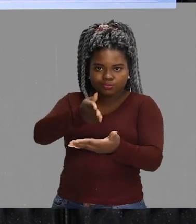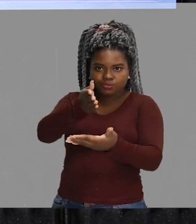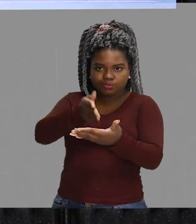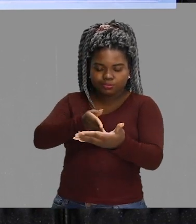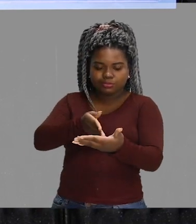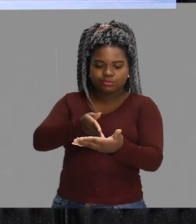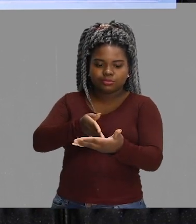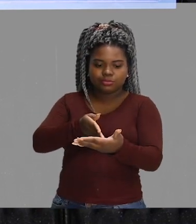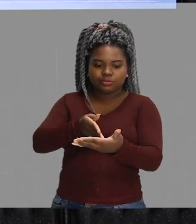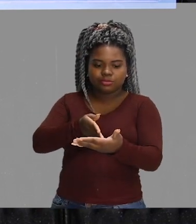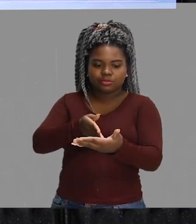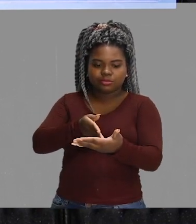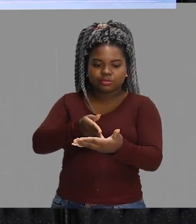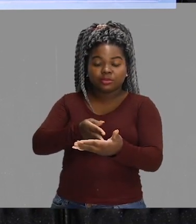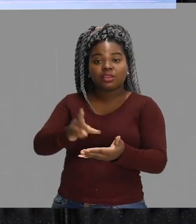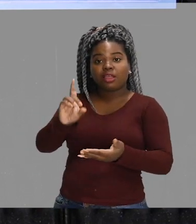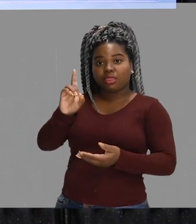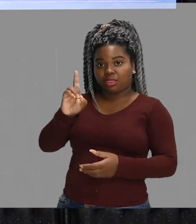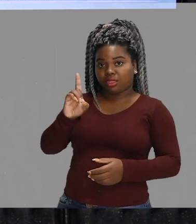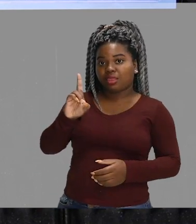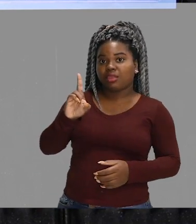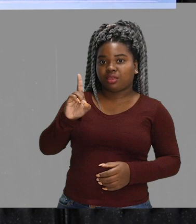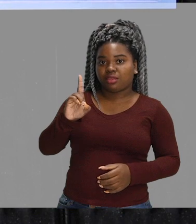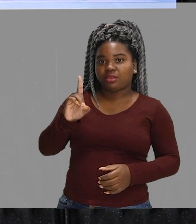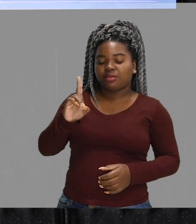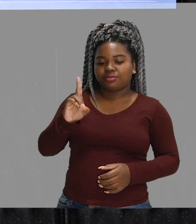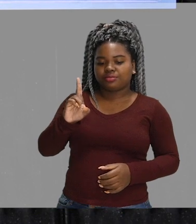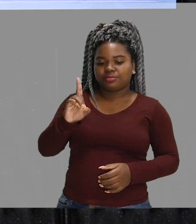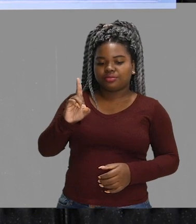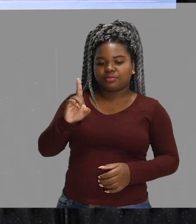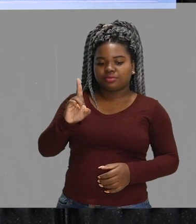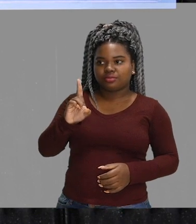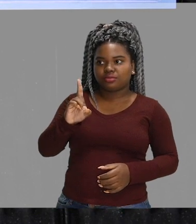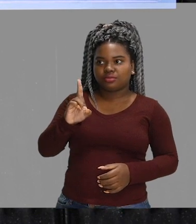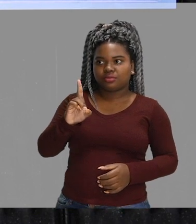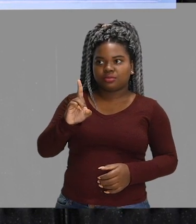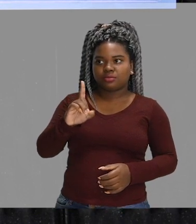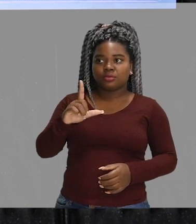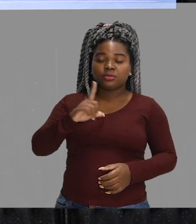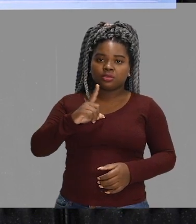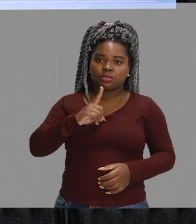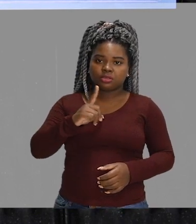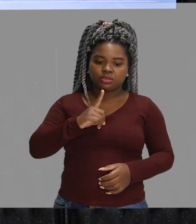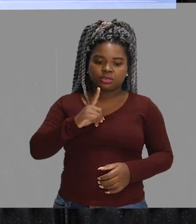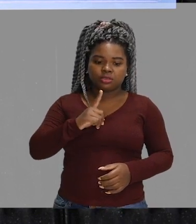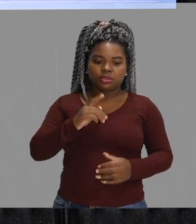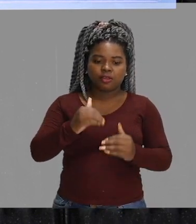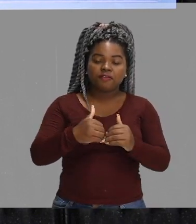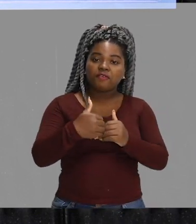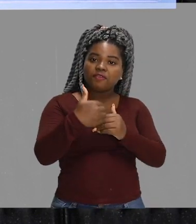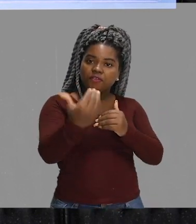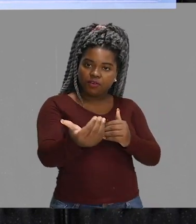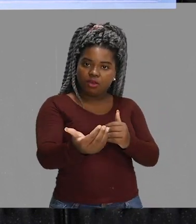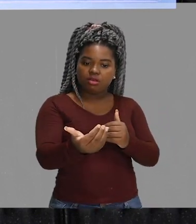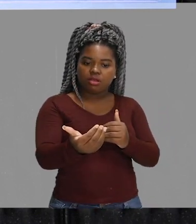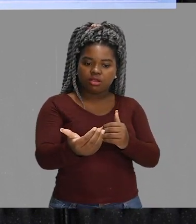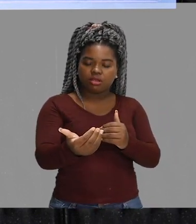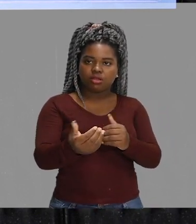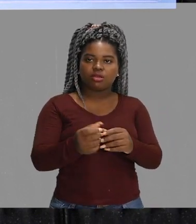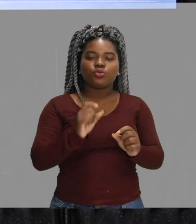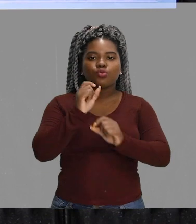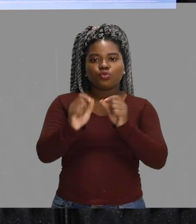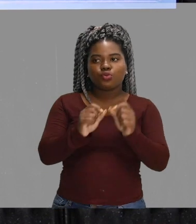camada de valência, ou seja, a sua última camada, que é o nível 6, ele apresenta apenas um elétron